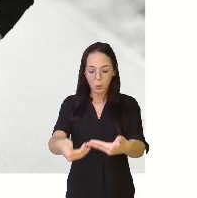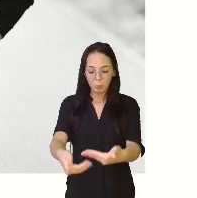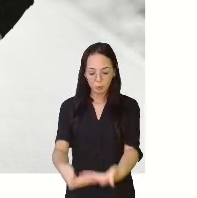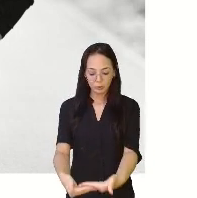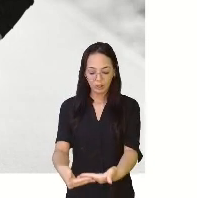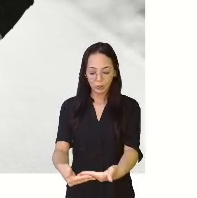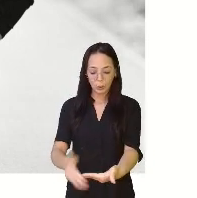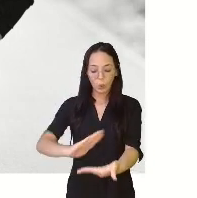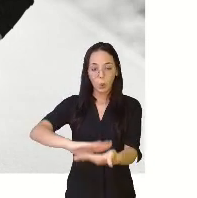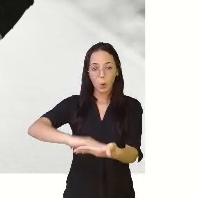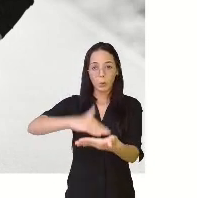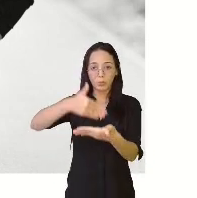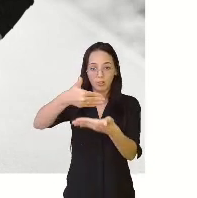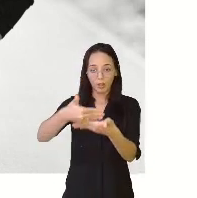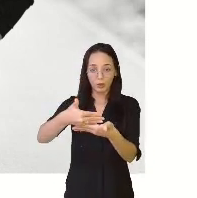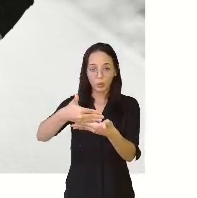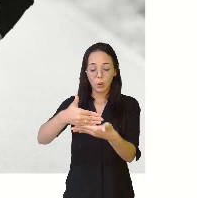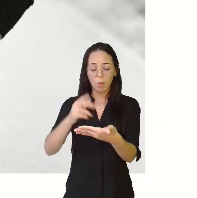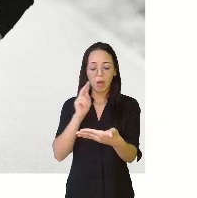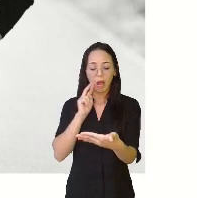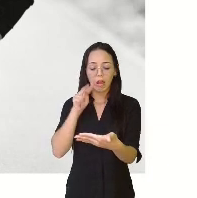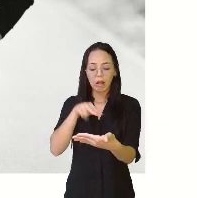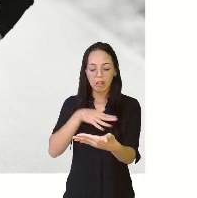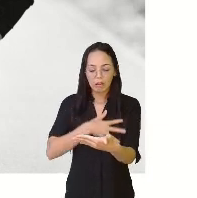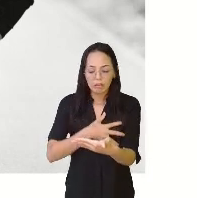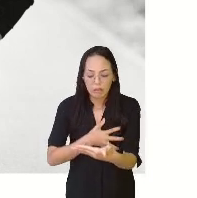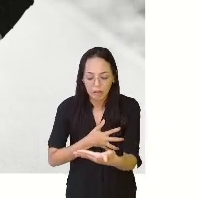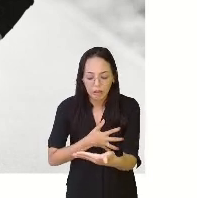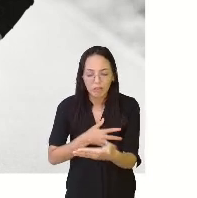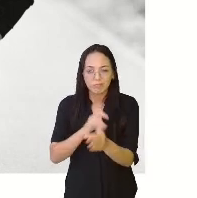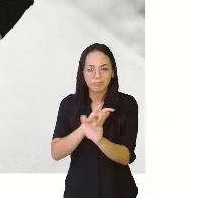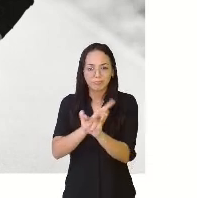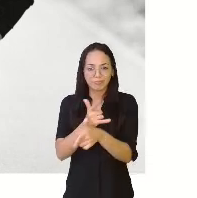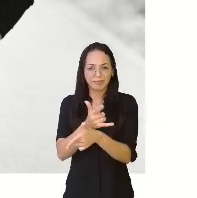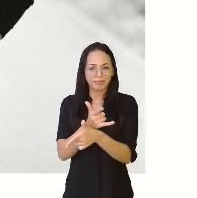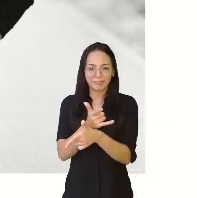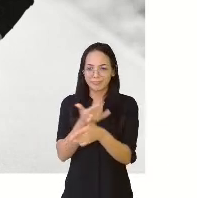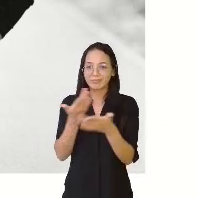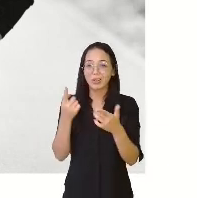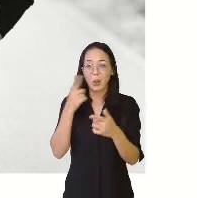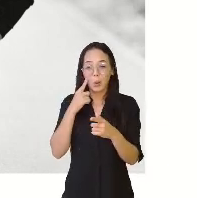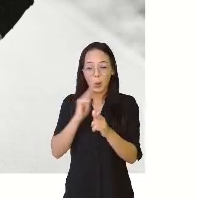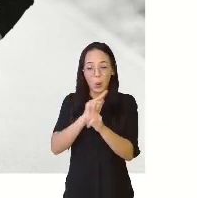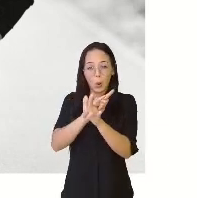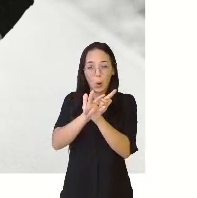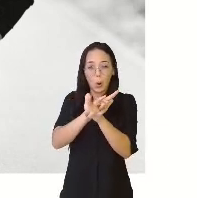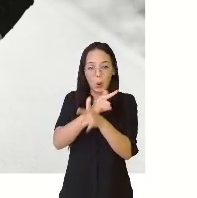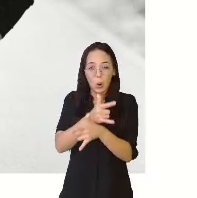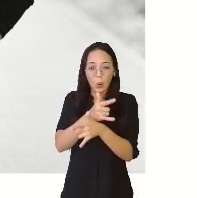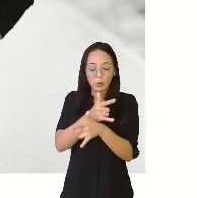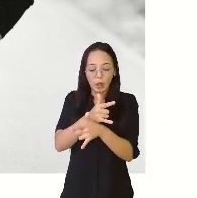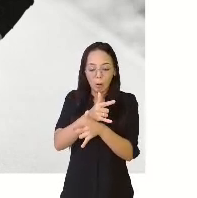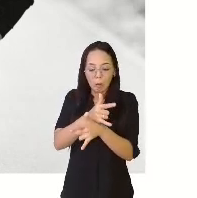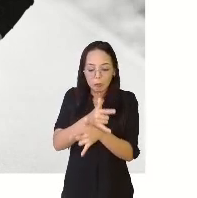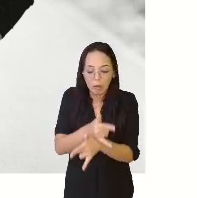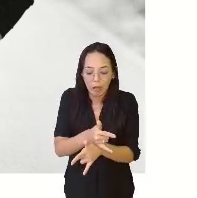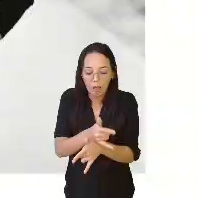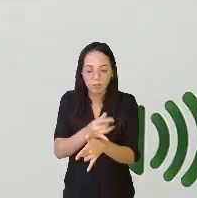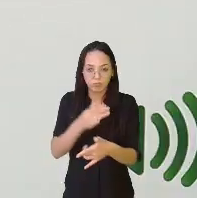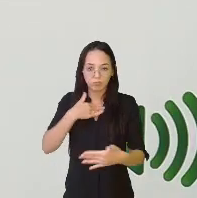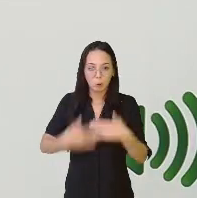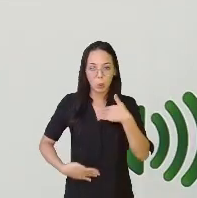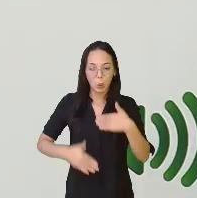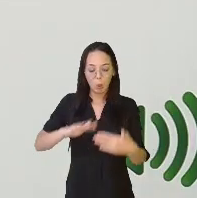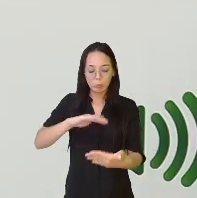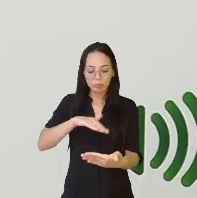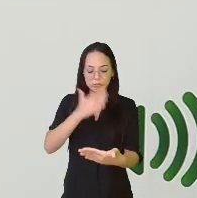no colo. Percebe que a coluna dele está inclinada para